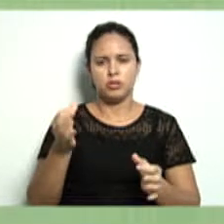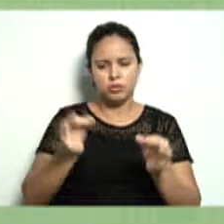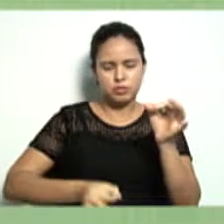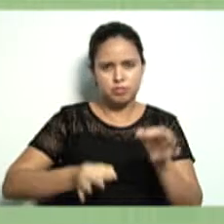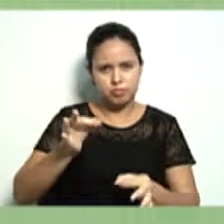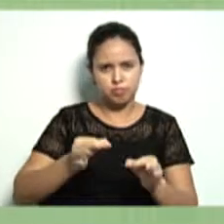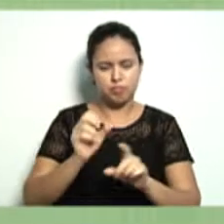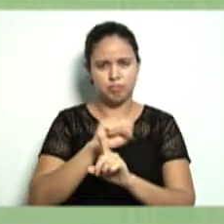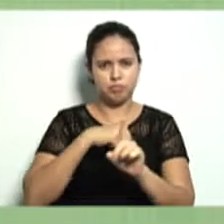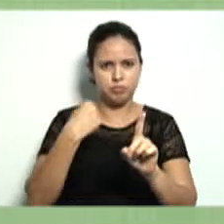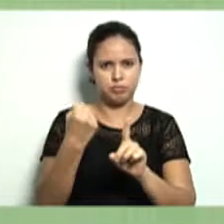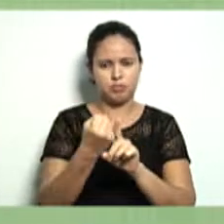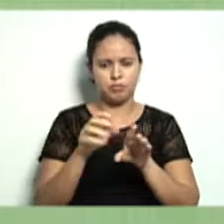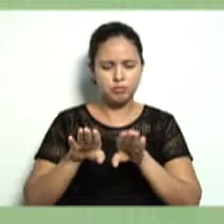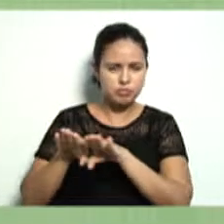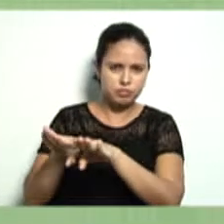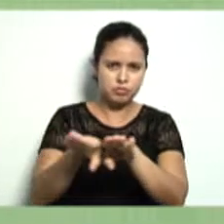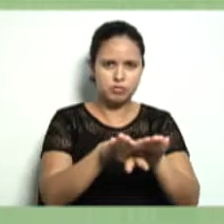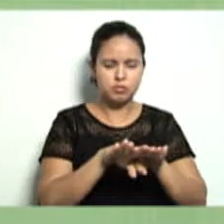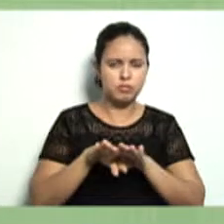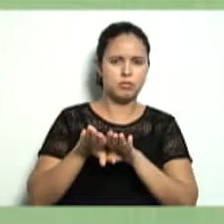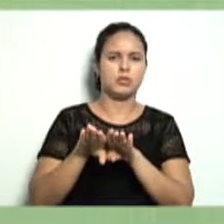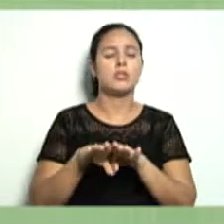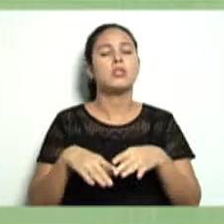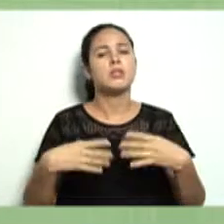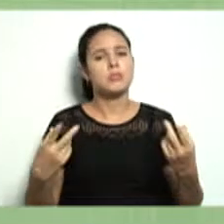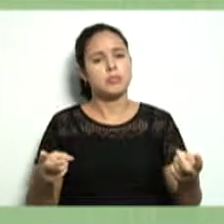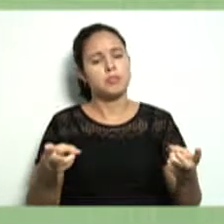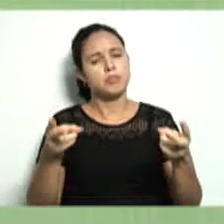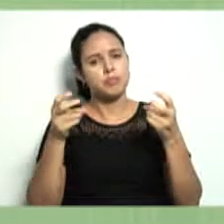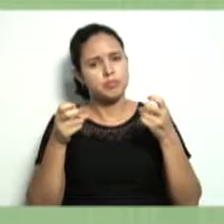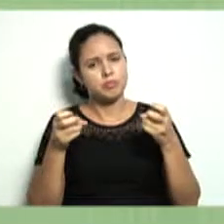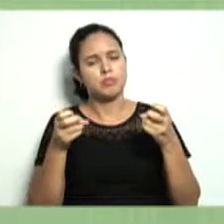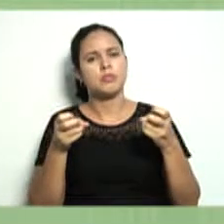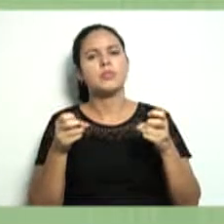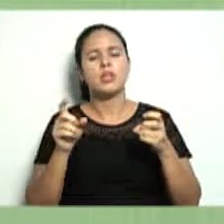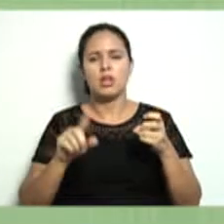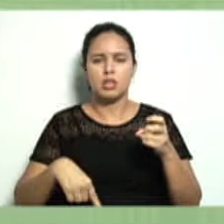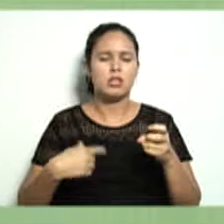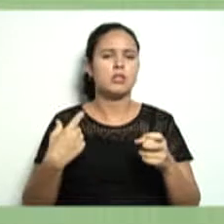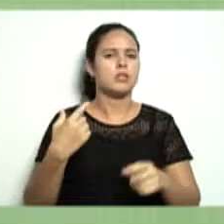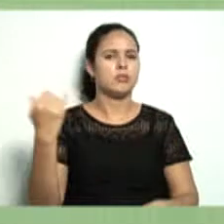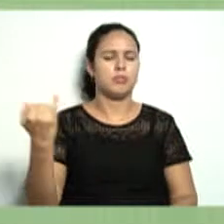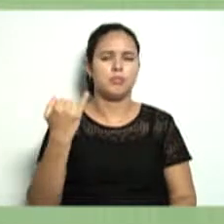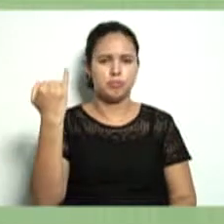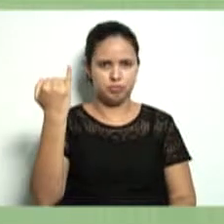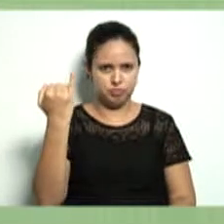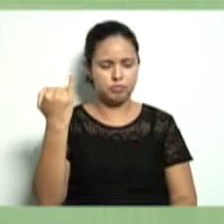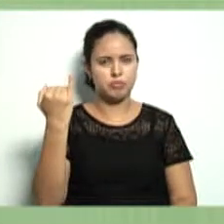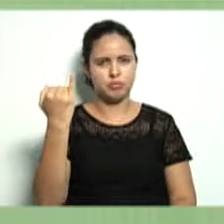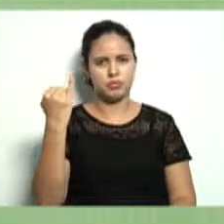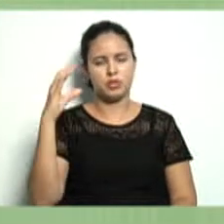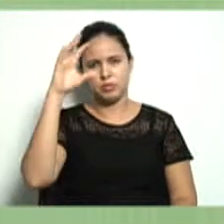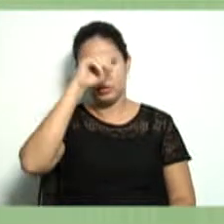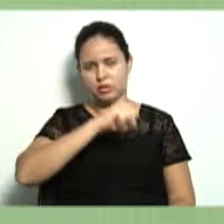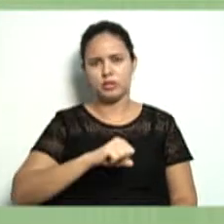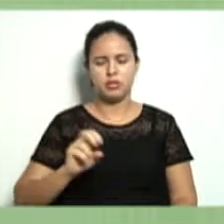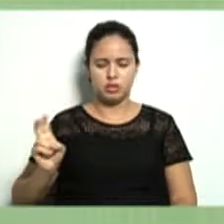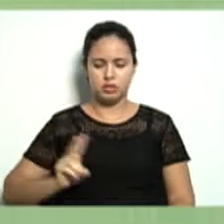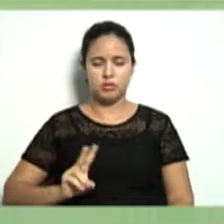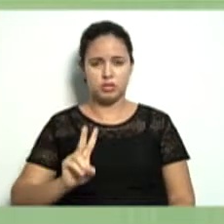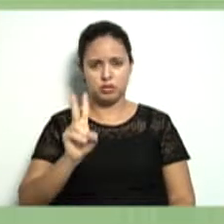social e equidade. Vejam só, eles não diferem da primeira aula que a gente teve aqui. São valores